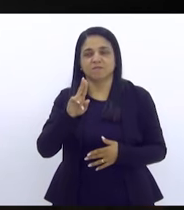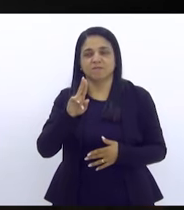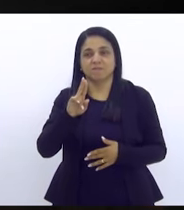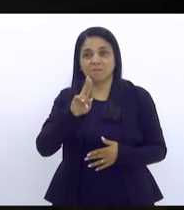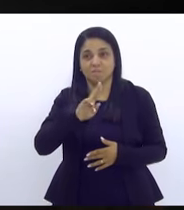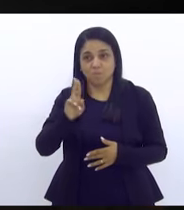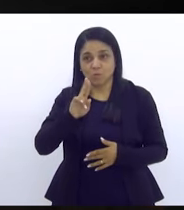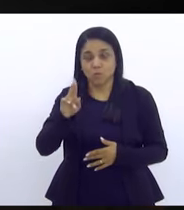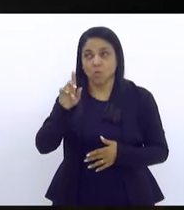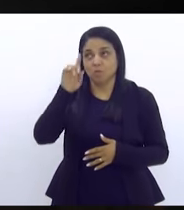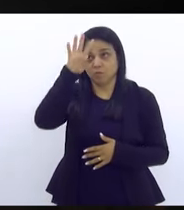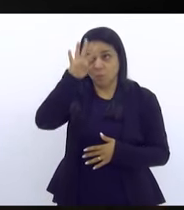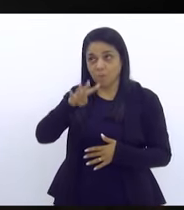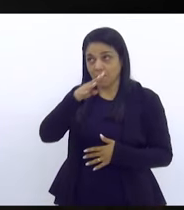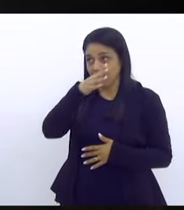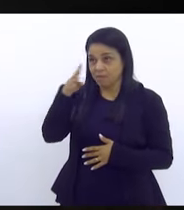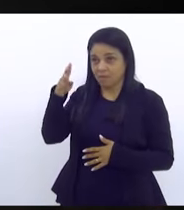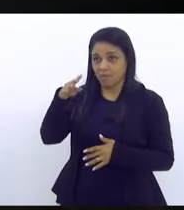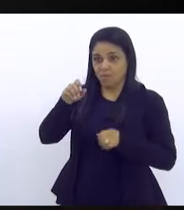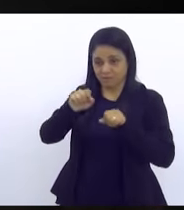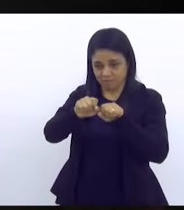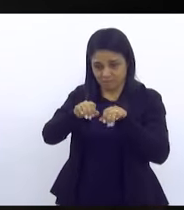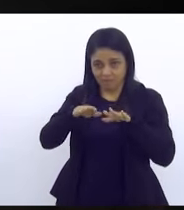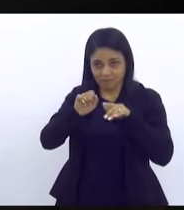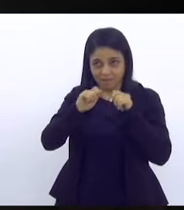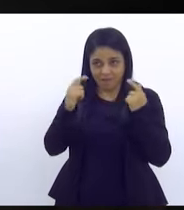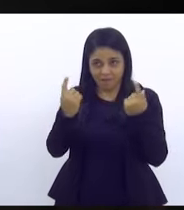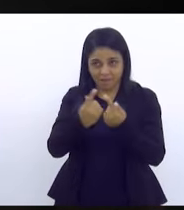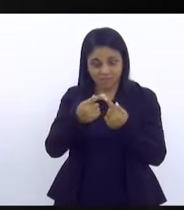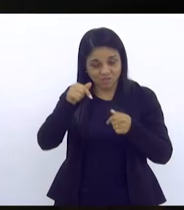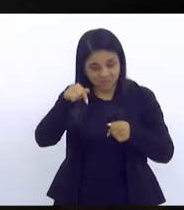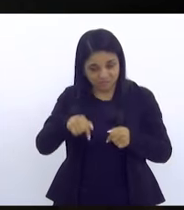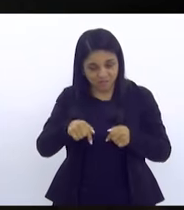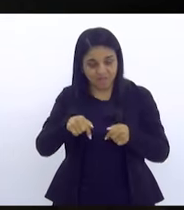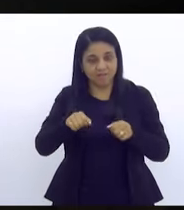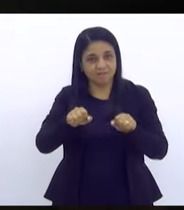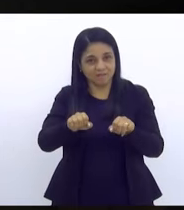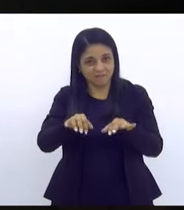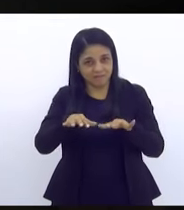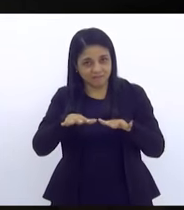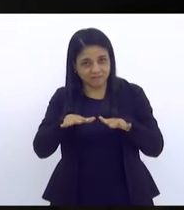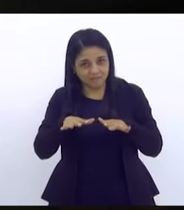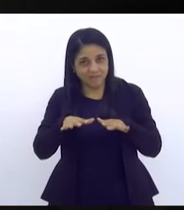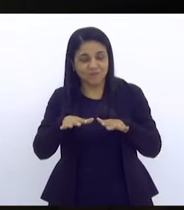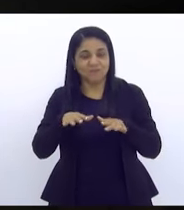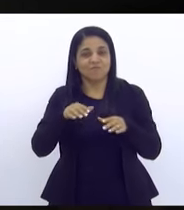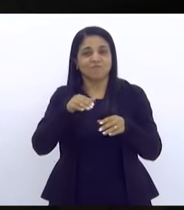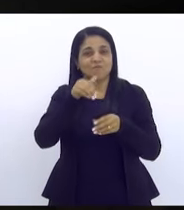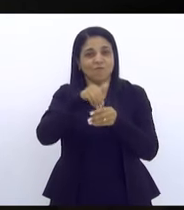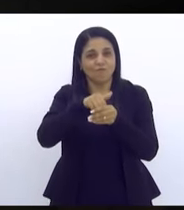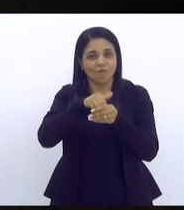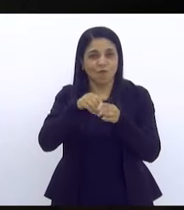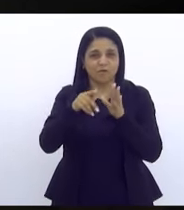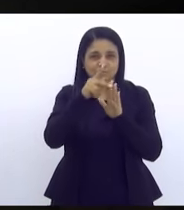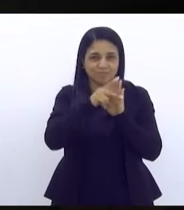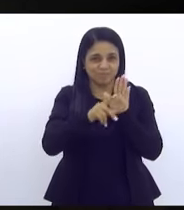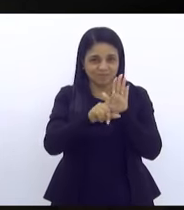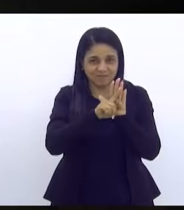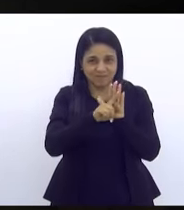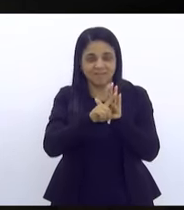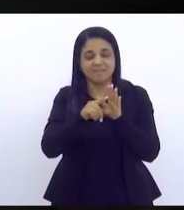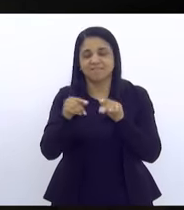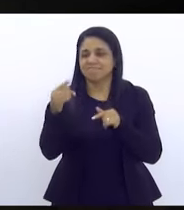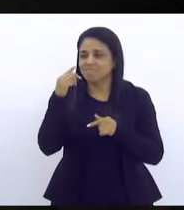aqui no painel. Quando a gente é nesse local aqui que a gente tem as sessões de plenário, é bom trazer vocês